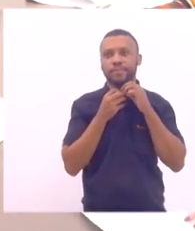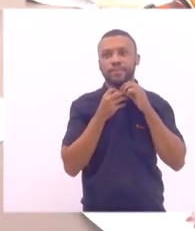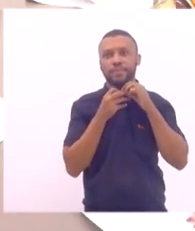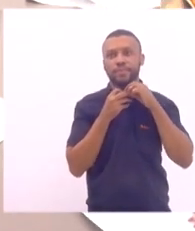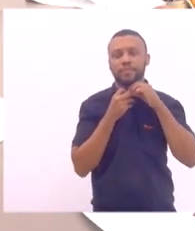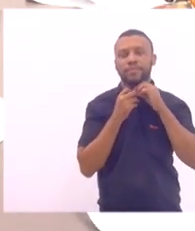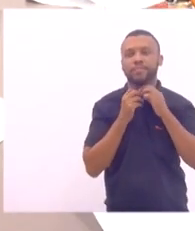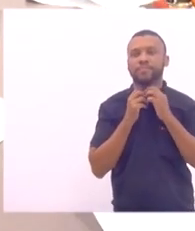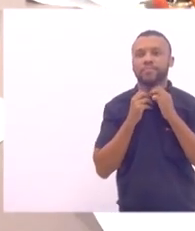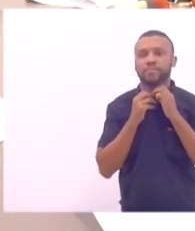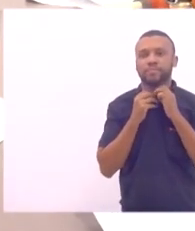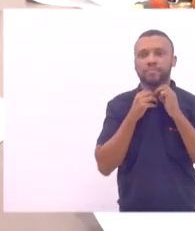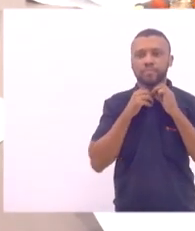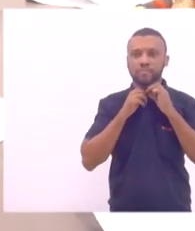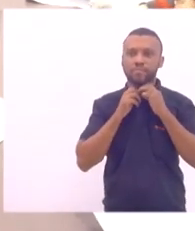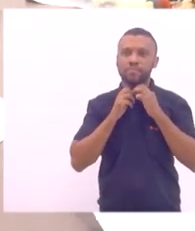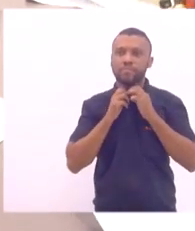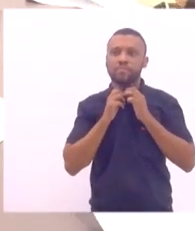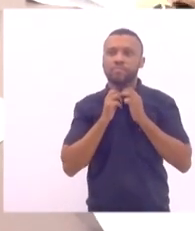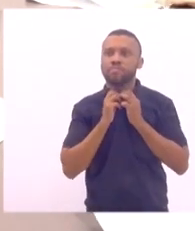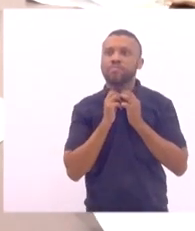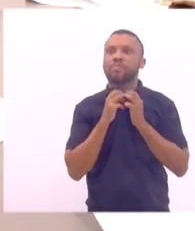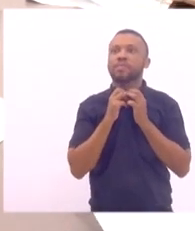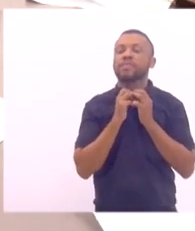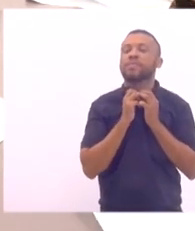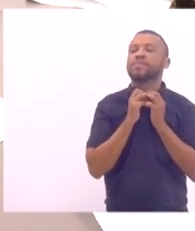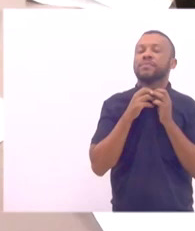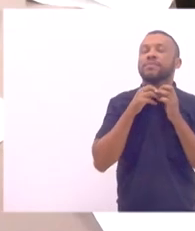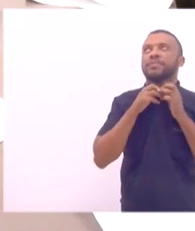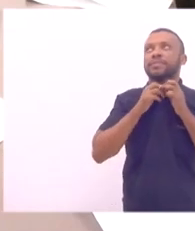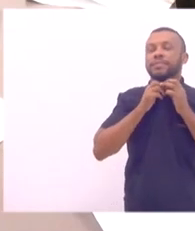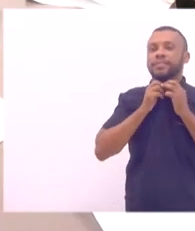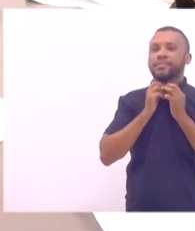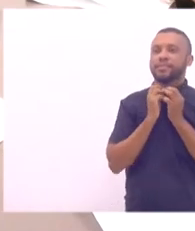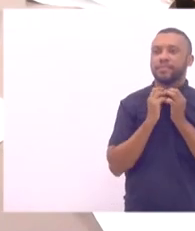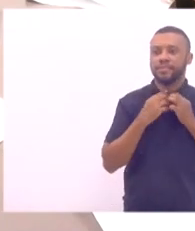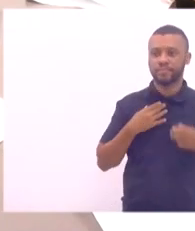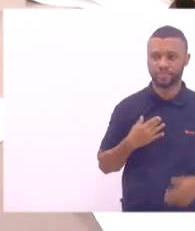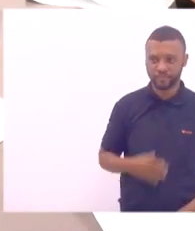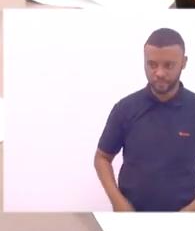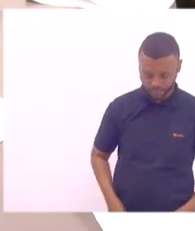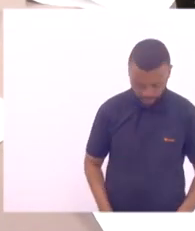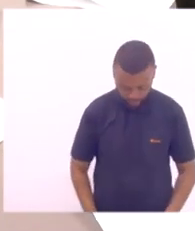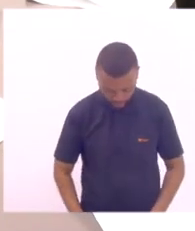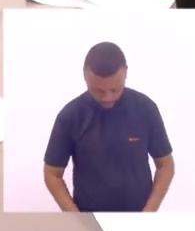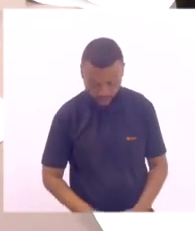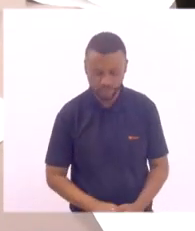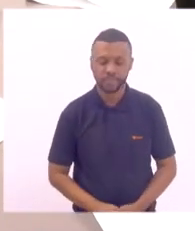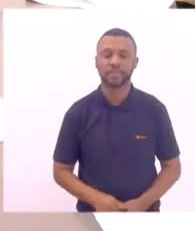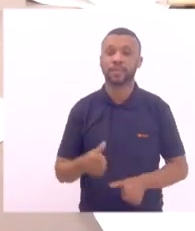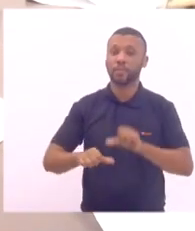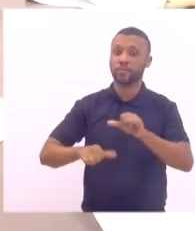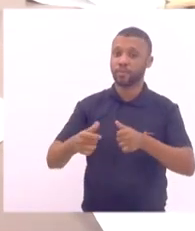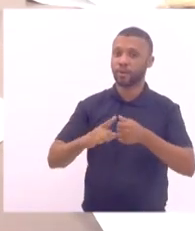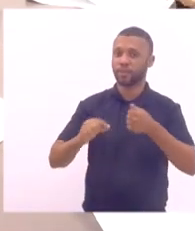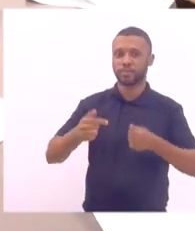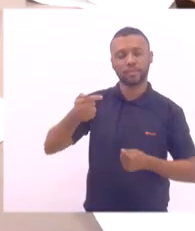Sabe o que acontece, Luiz? Você modifica o artigo 7º e você tira a Secretaria da Assistência.